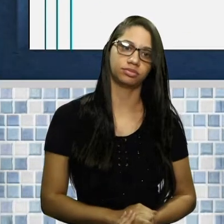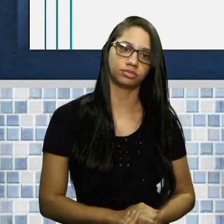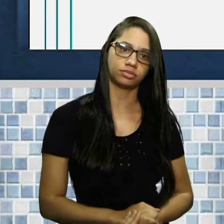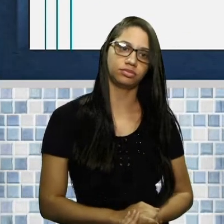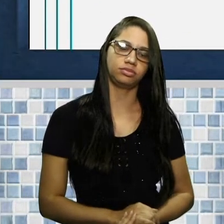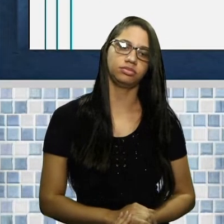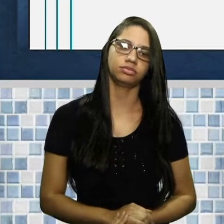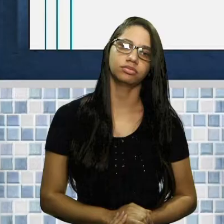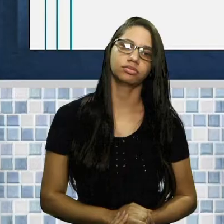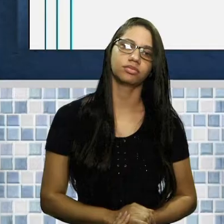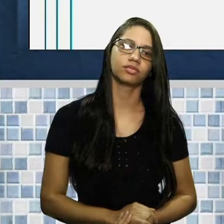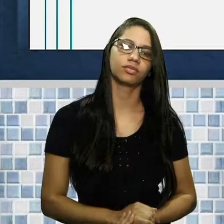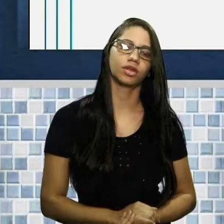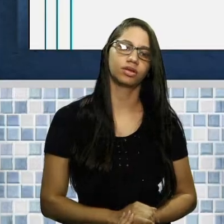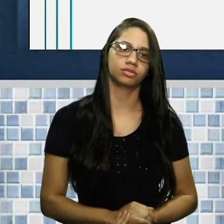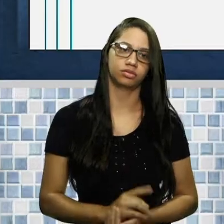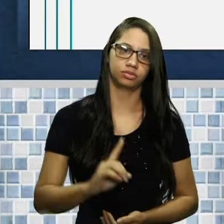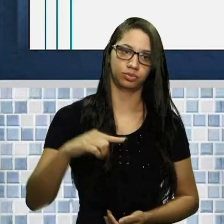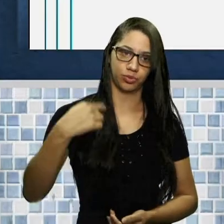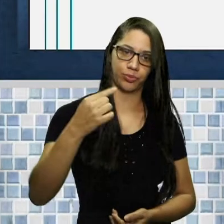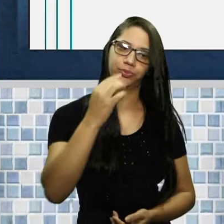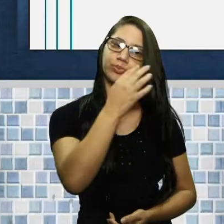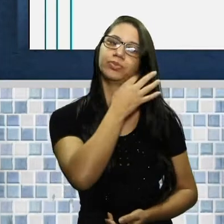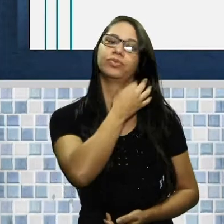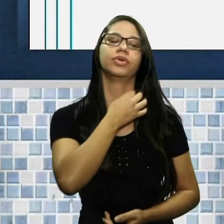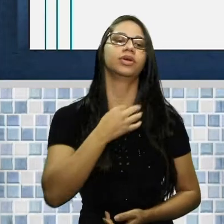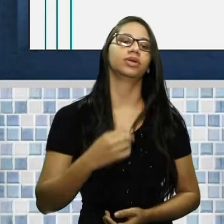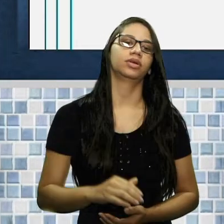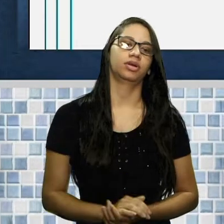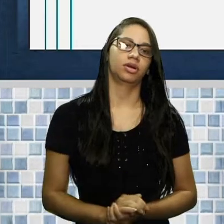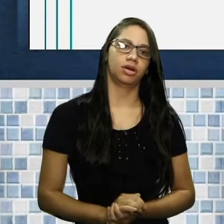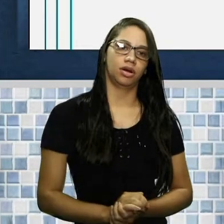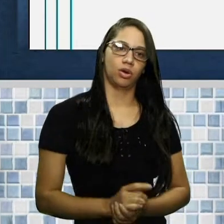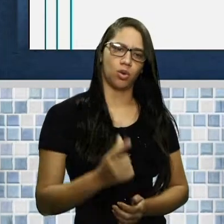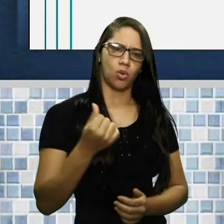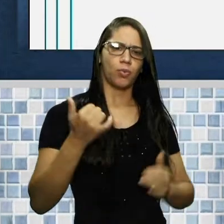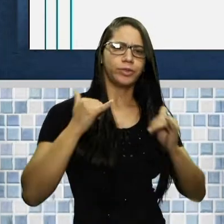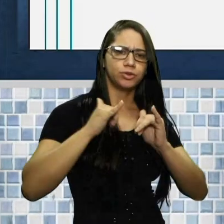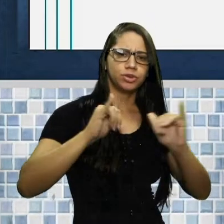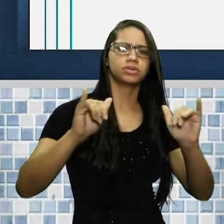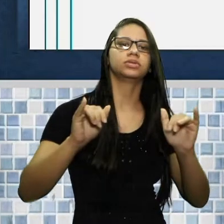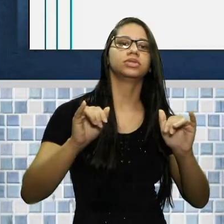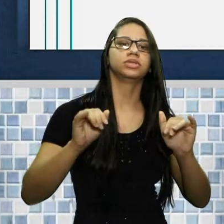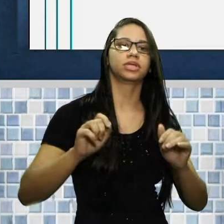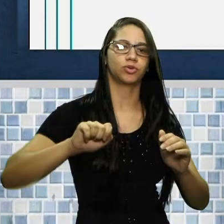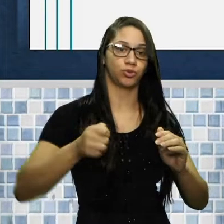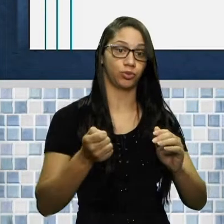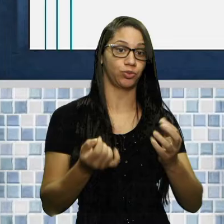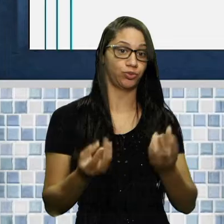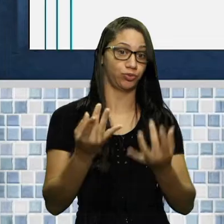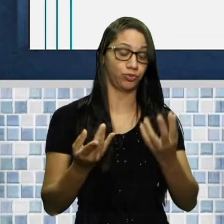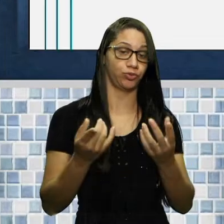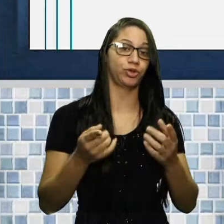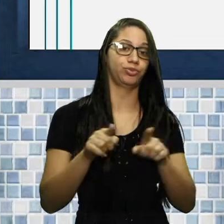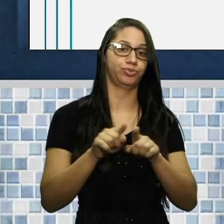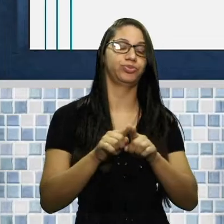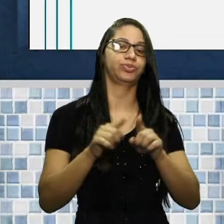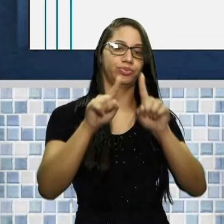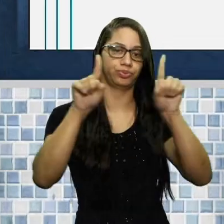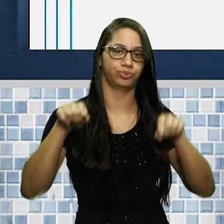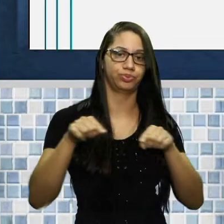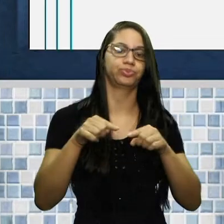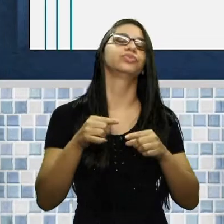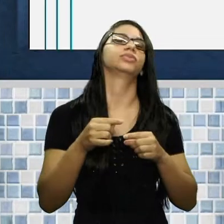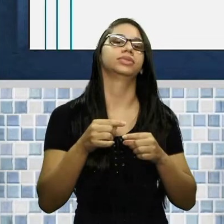Passando para o próximo slide. Olha a situação problema. Os preços anunciados de um fogão e de uma geladeira são